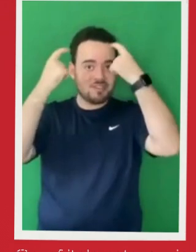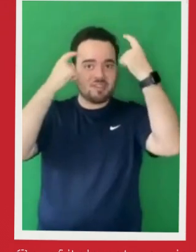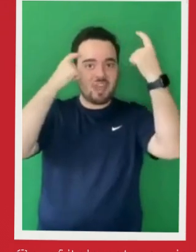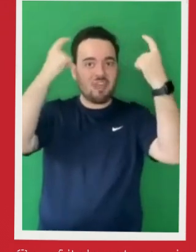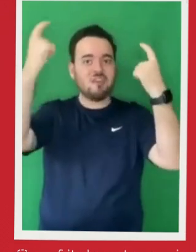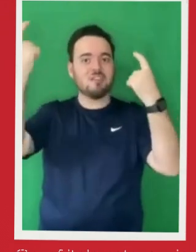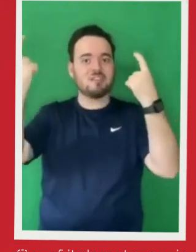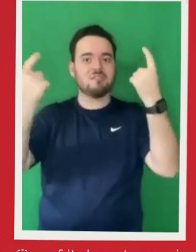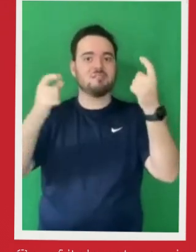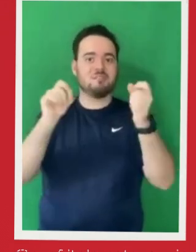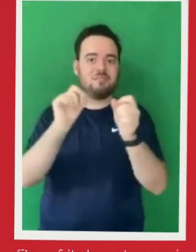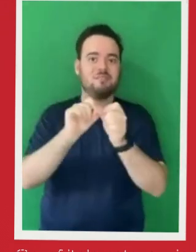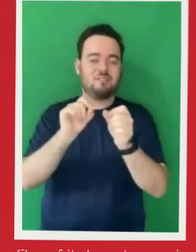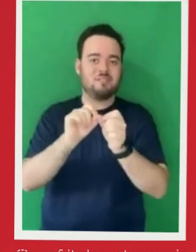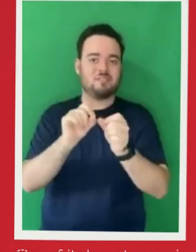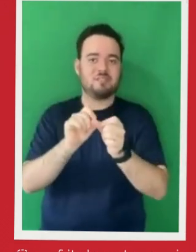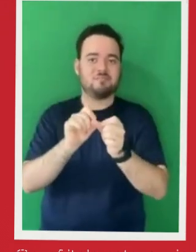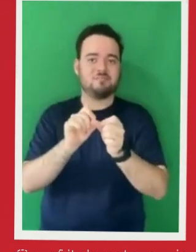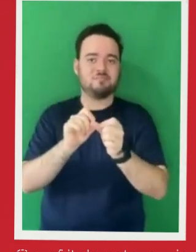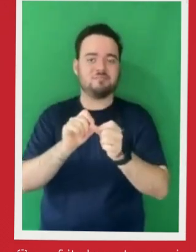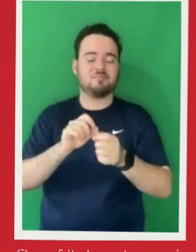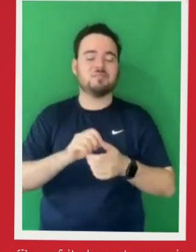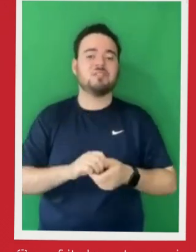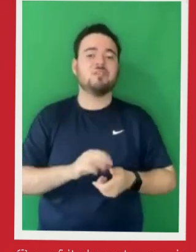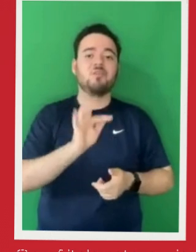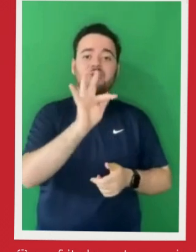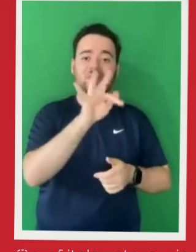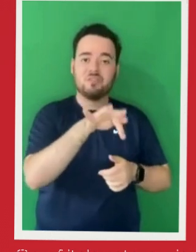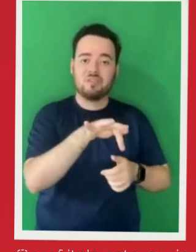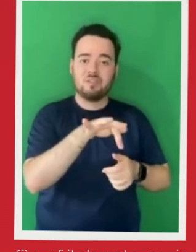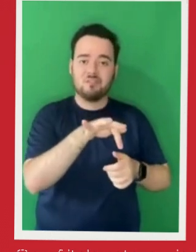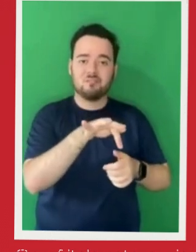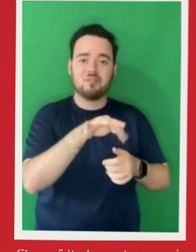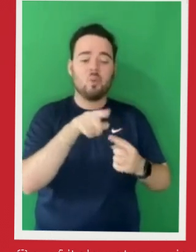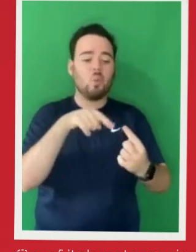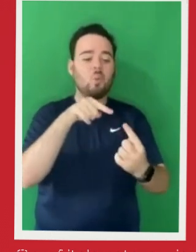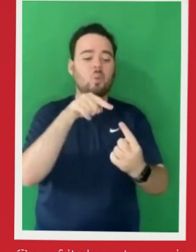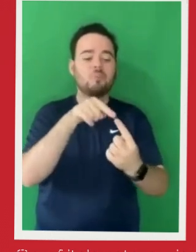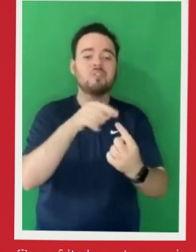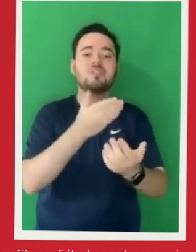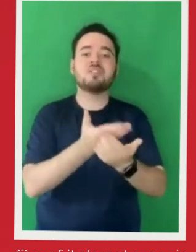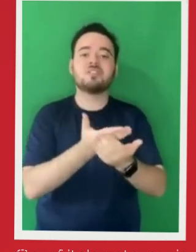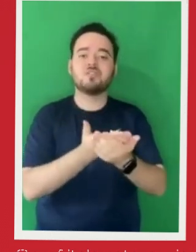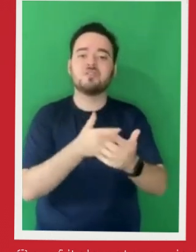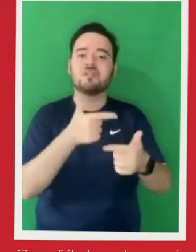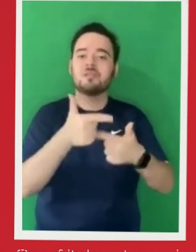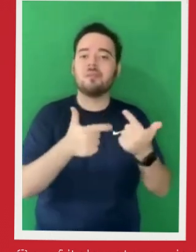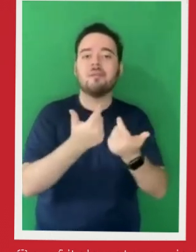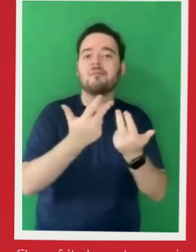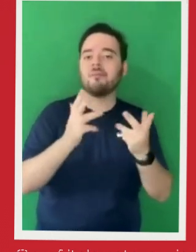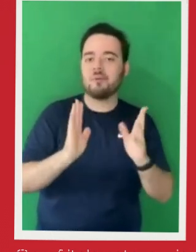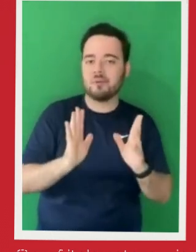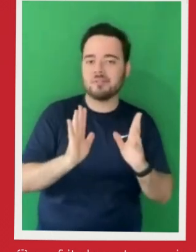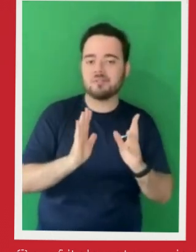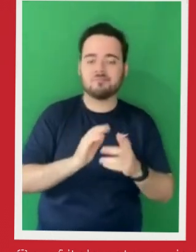ideias sobre estudos ainda por serem feitos. Final da introdução é onde tem a declaração do objetivo. Esse estudo está trabalhando alguma coisa.